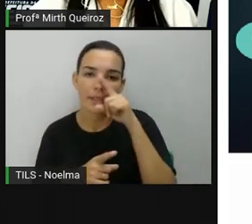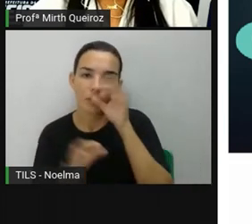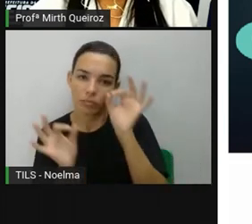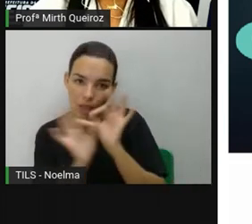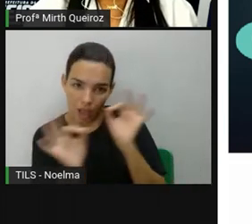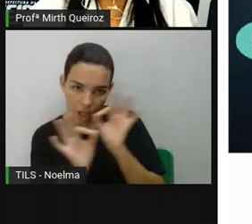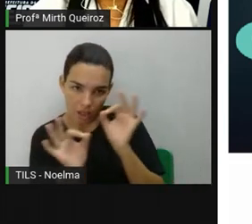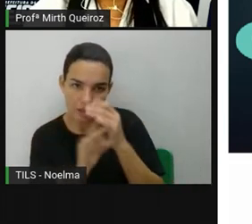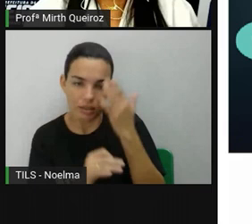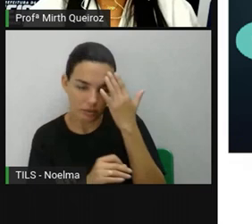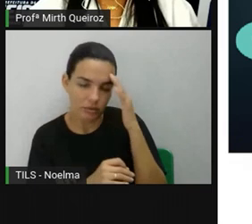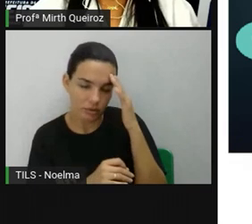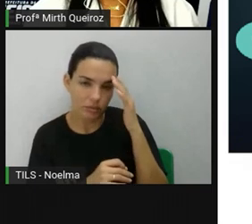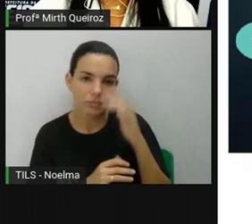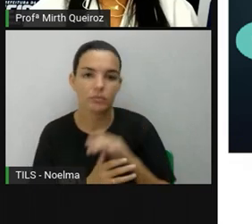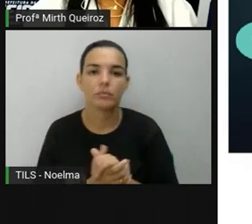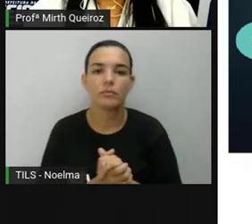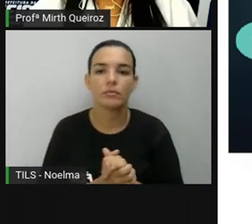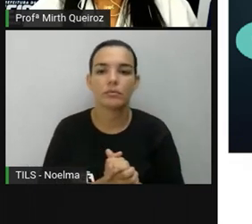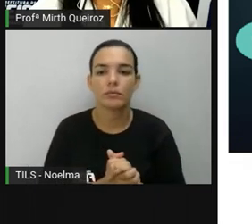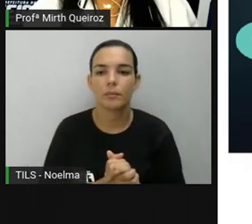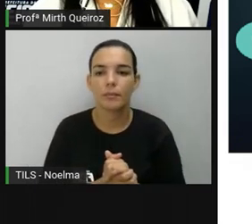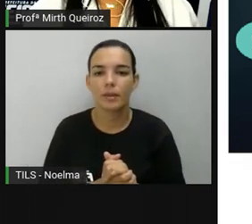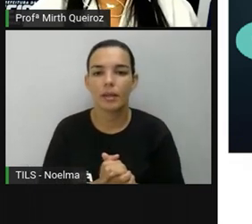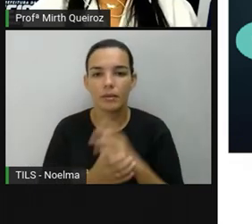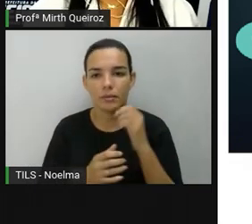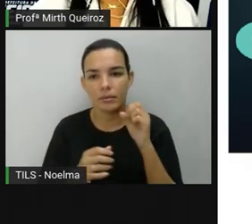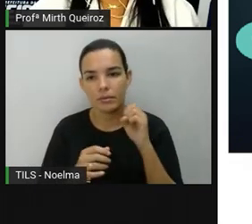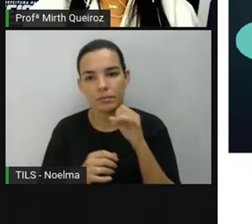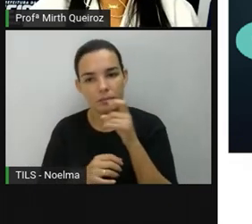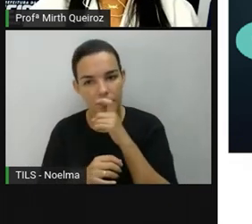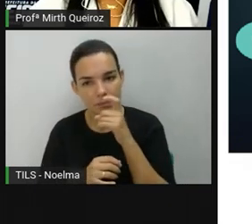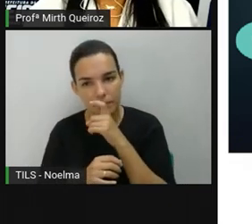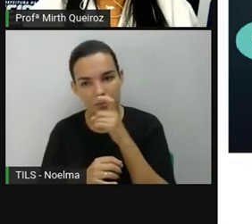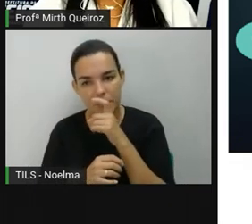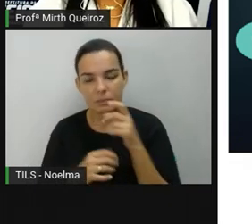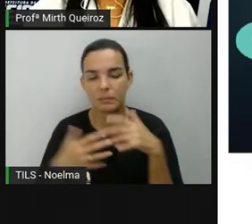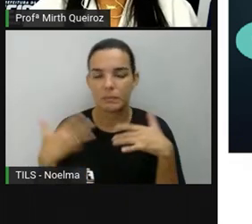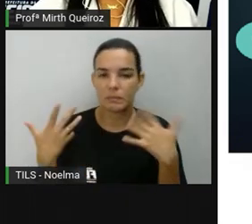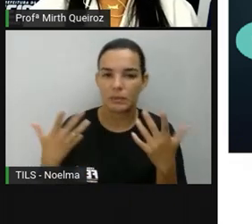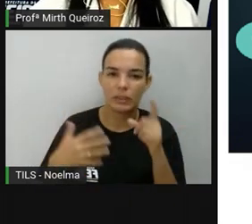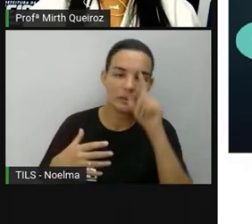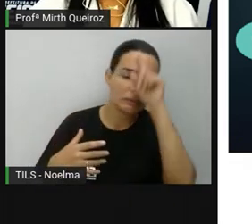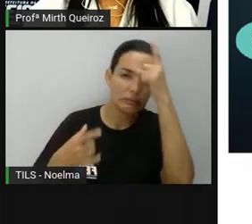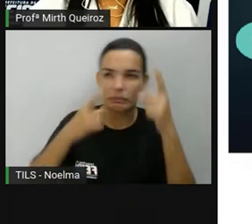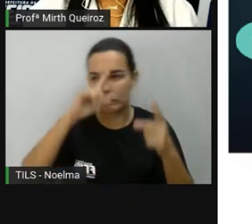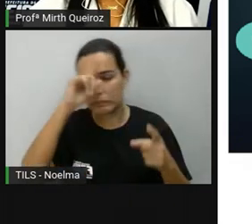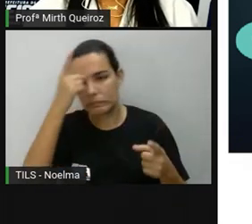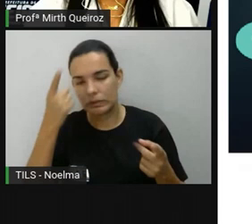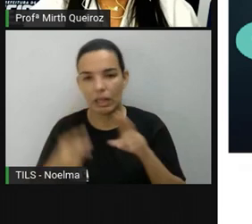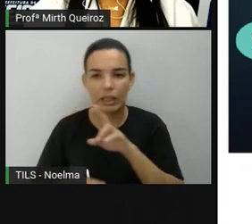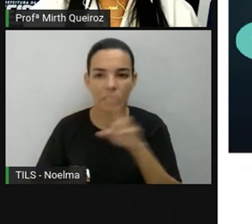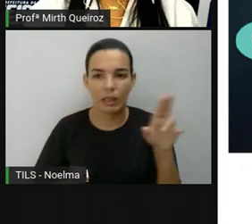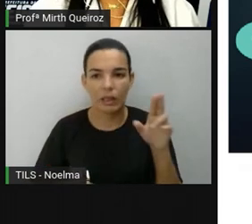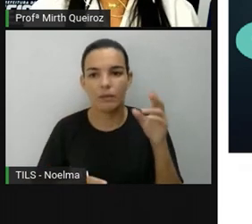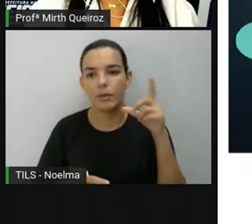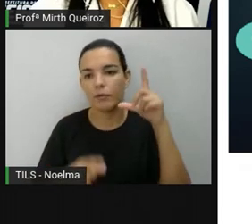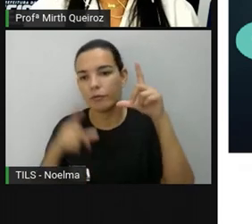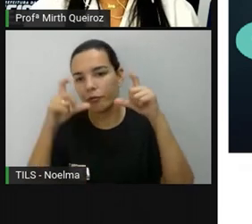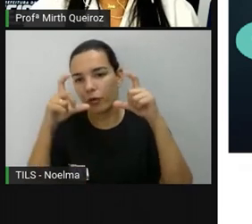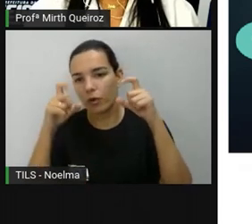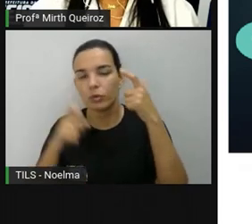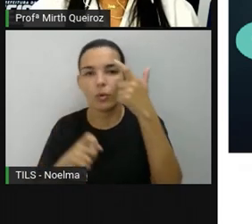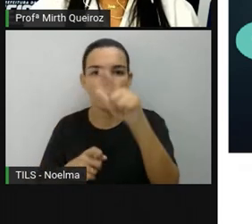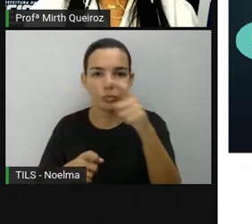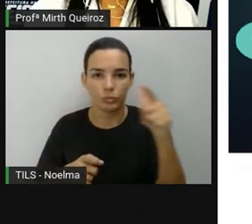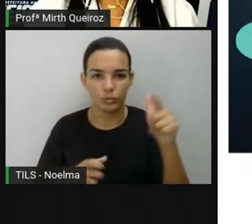vez que as pessoas podem usar fotos de outras pessoas, nomes inventados, né? Então a gente tem que ter cuidado. O